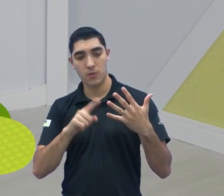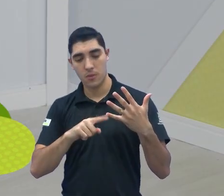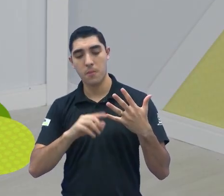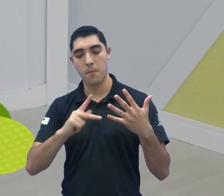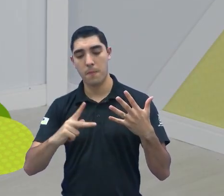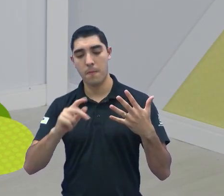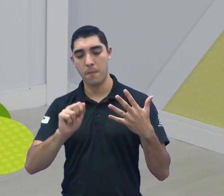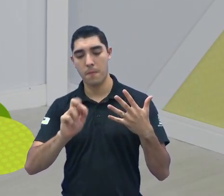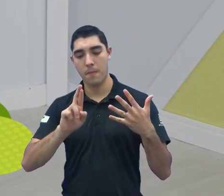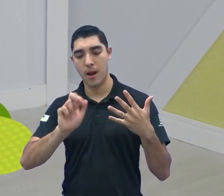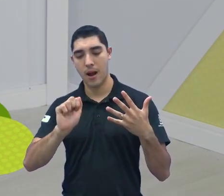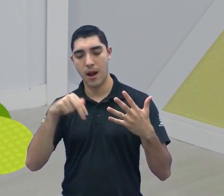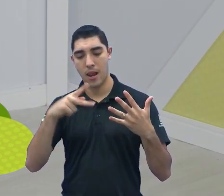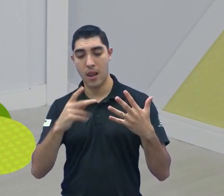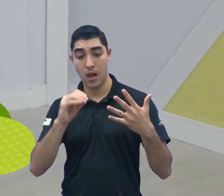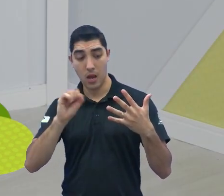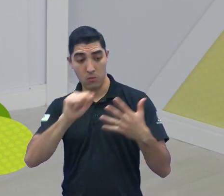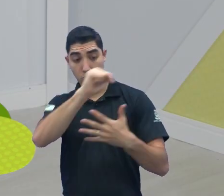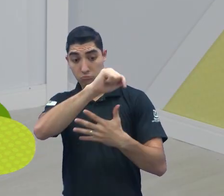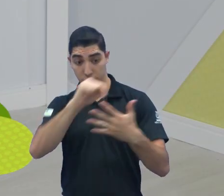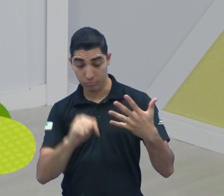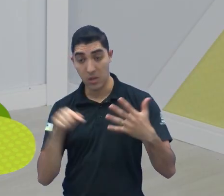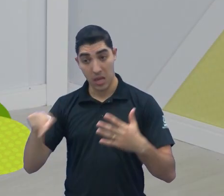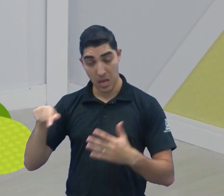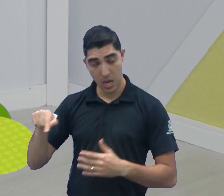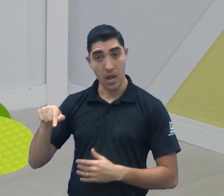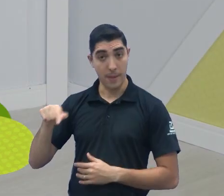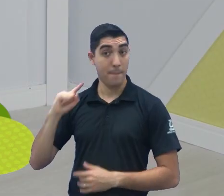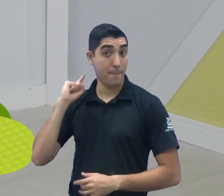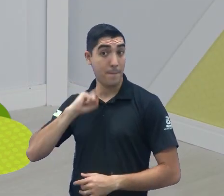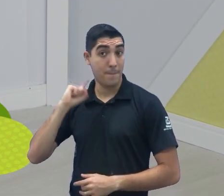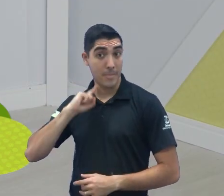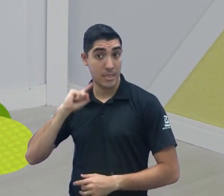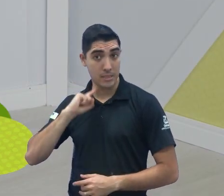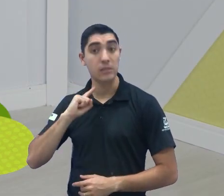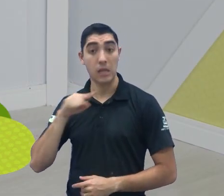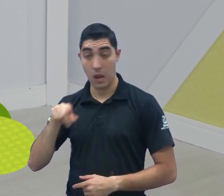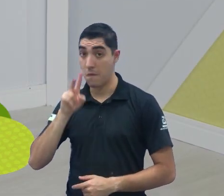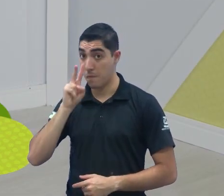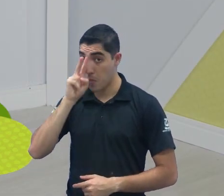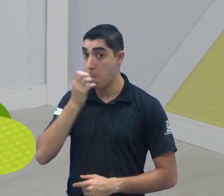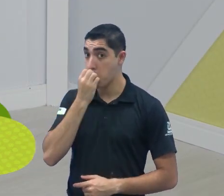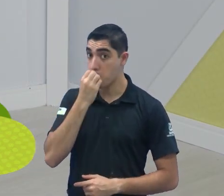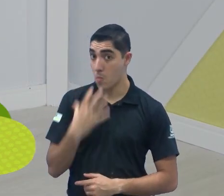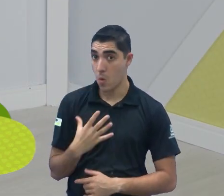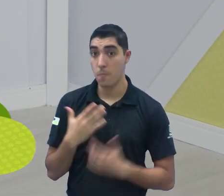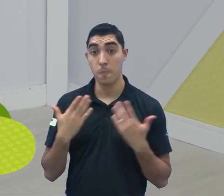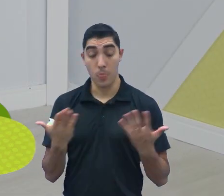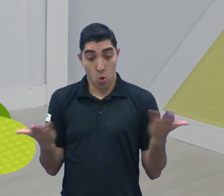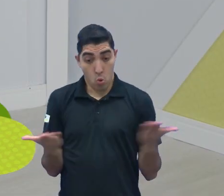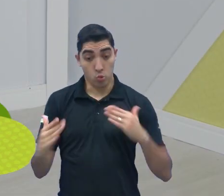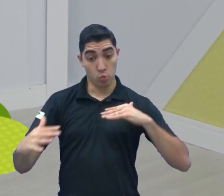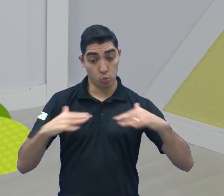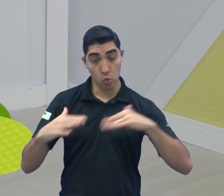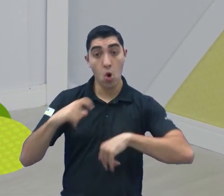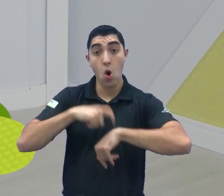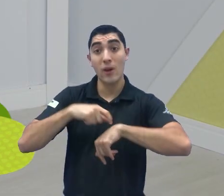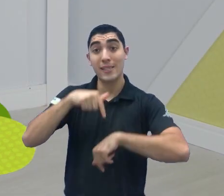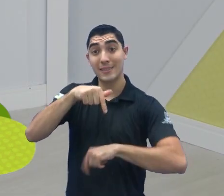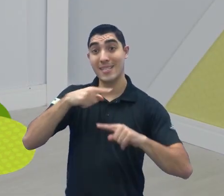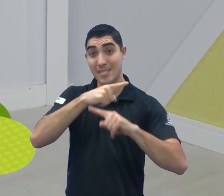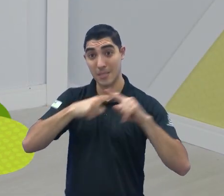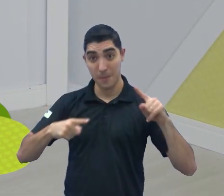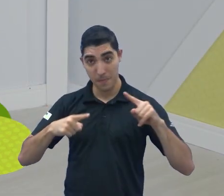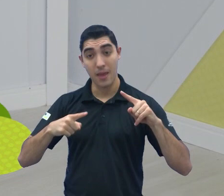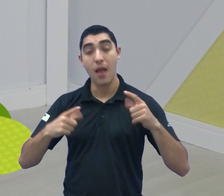entre outros aí no seu elenco. Tem também o Fusaro, mais um jogador importante dessa equipe do Minas. A partida é hoje, 19h30, no ginásio Lineu